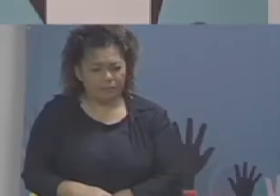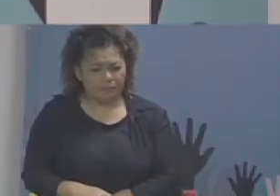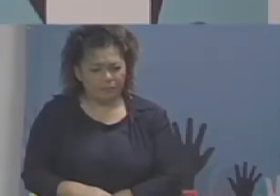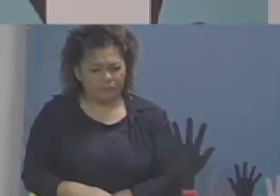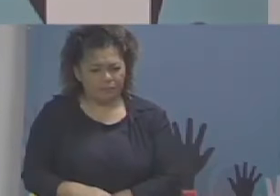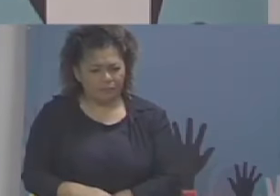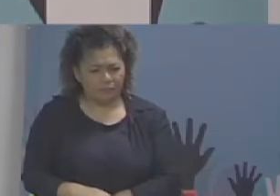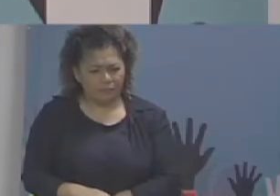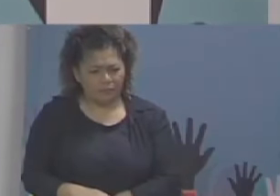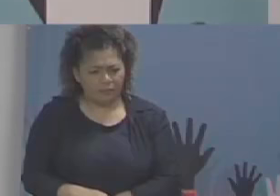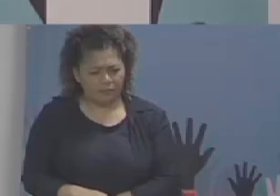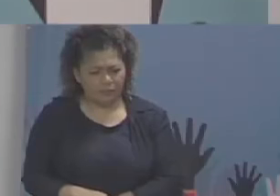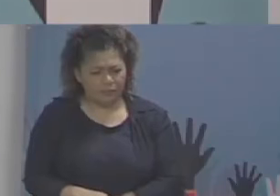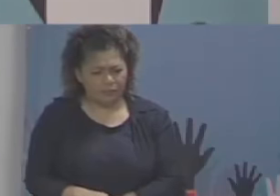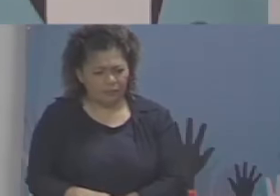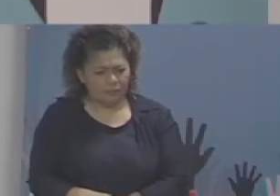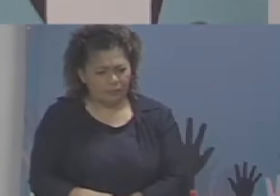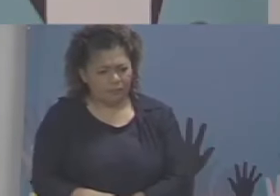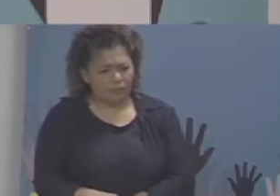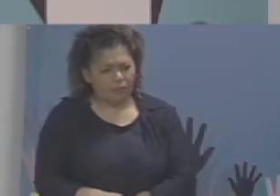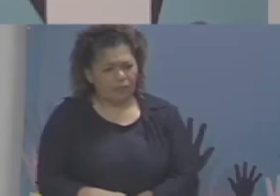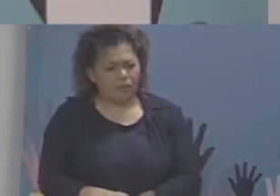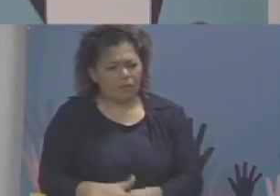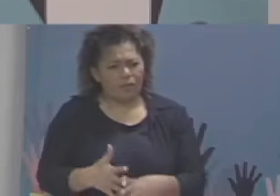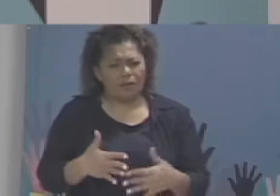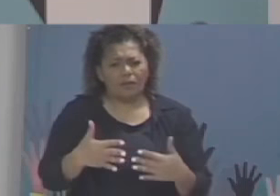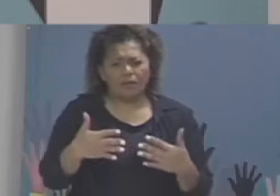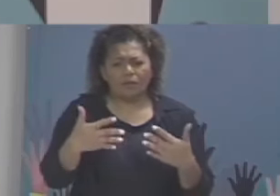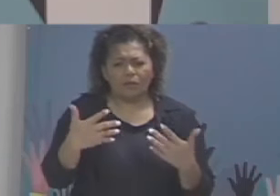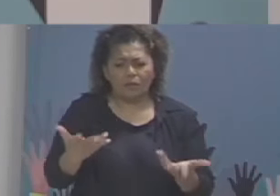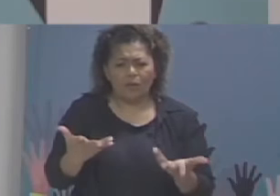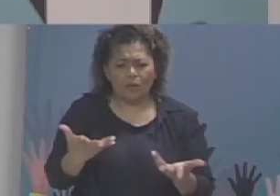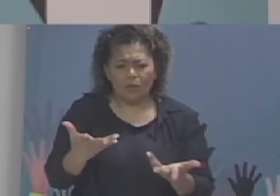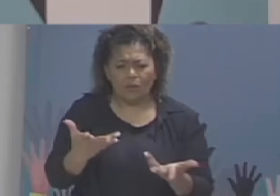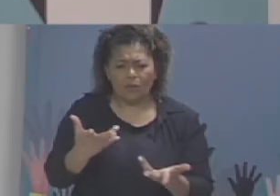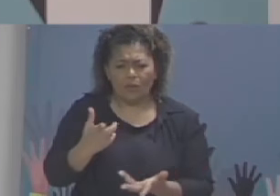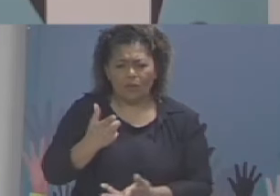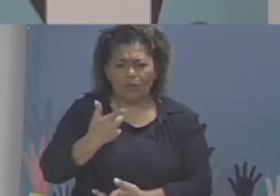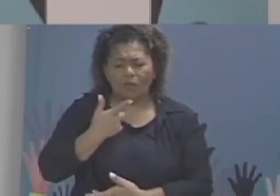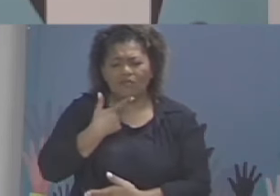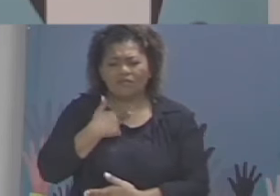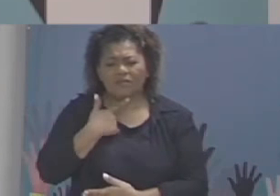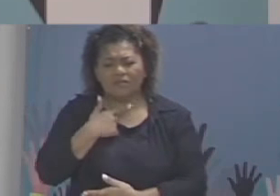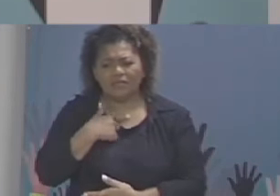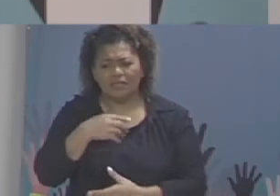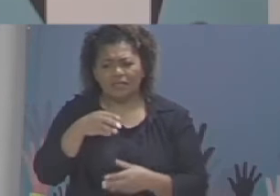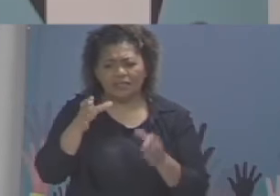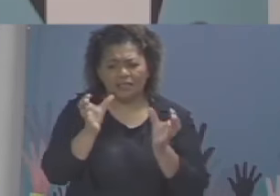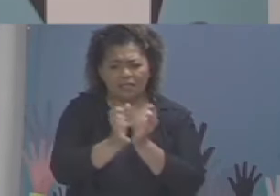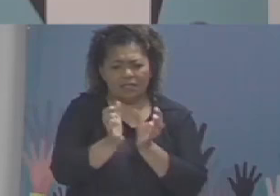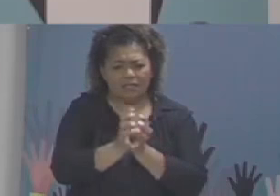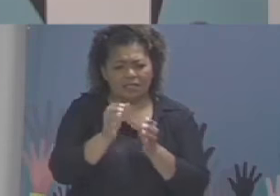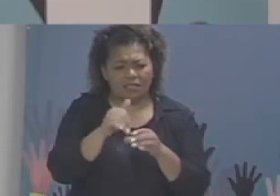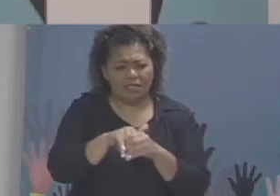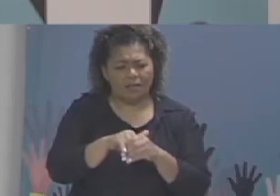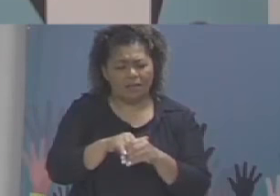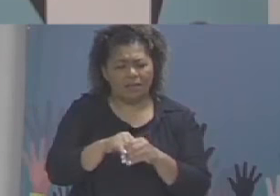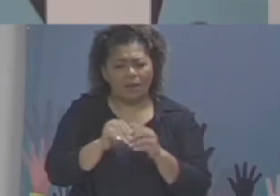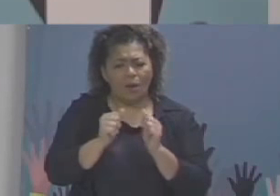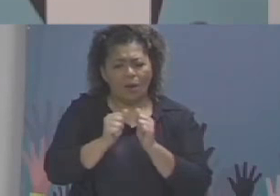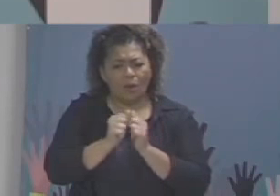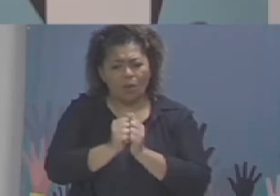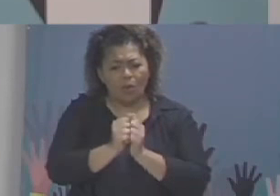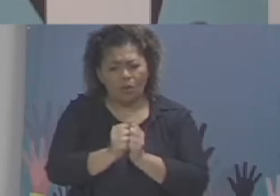Candidato, qual a posição da chapa com relação à atuação de diversas pessoas leigos, com e sem formação diversas